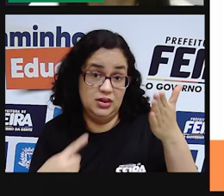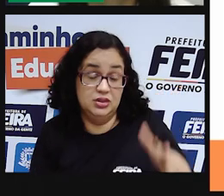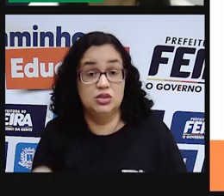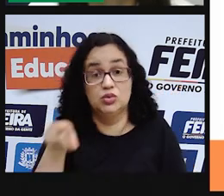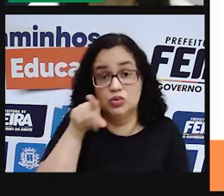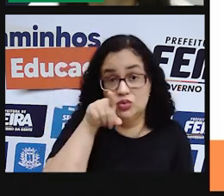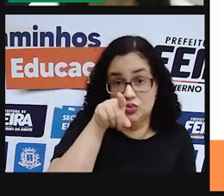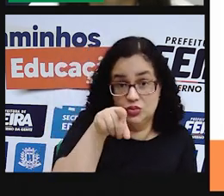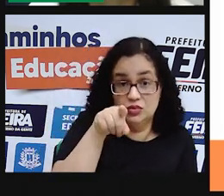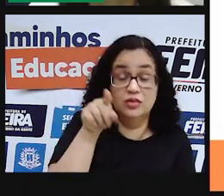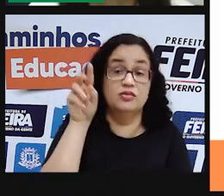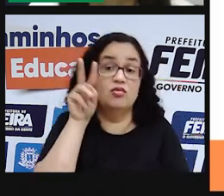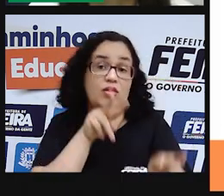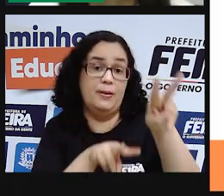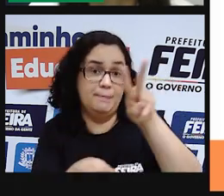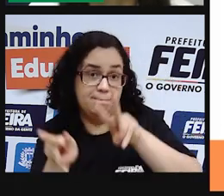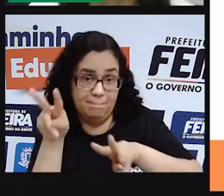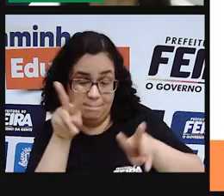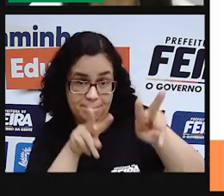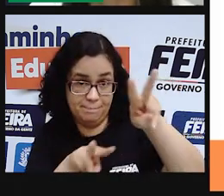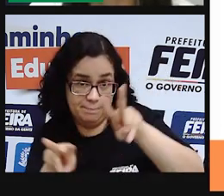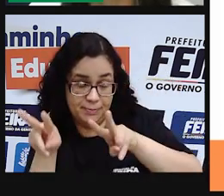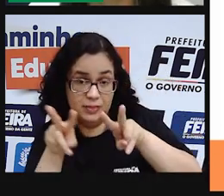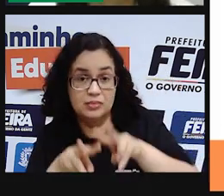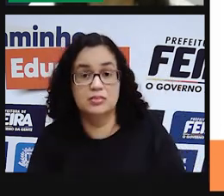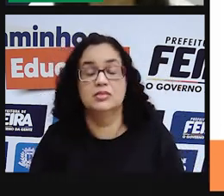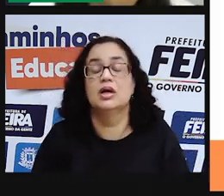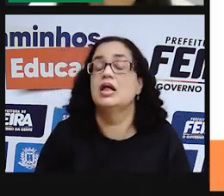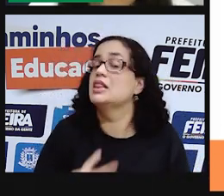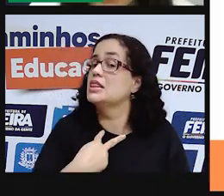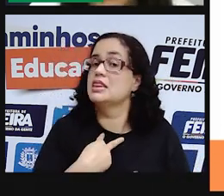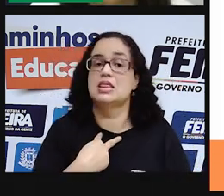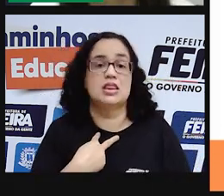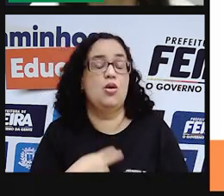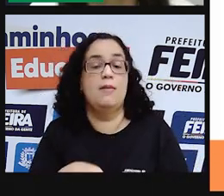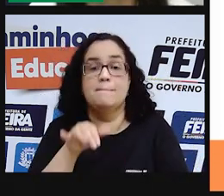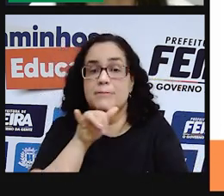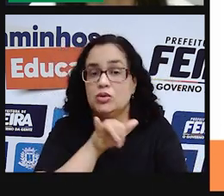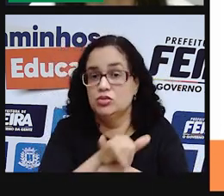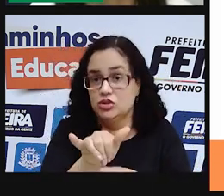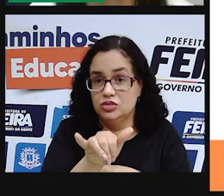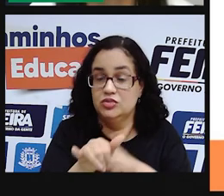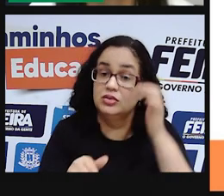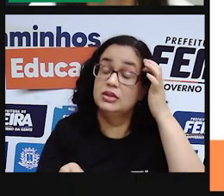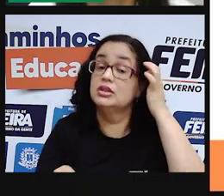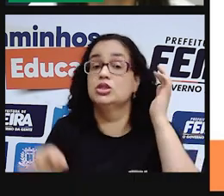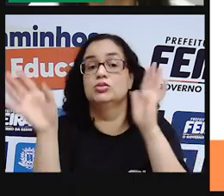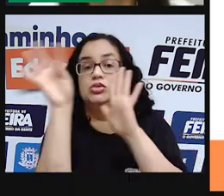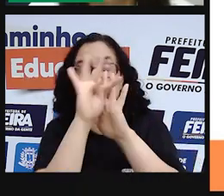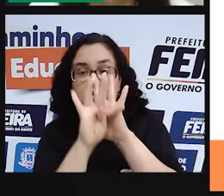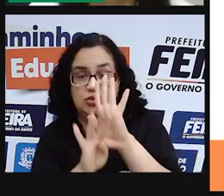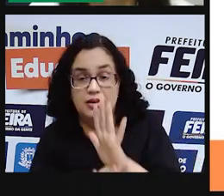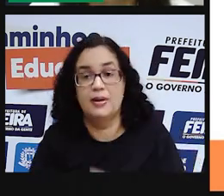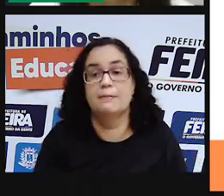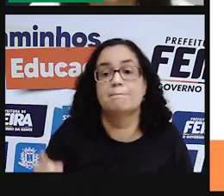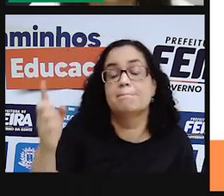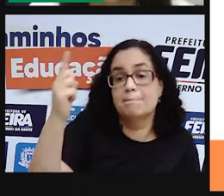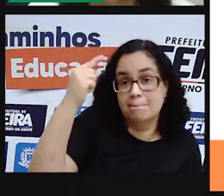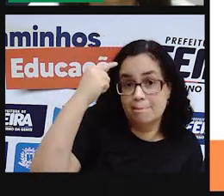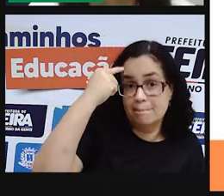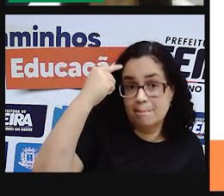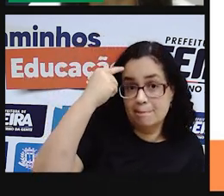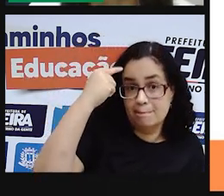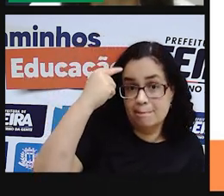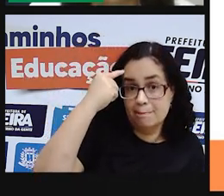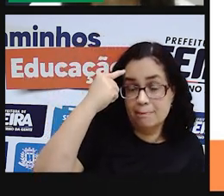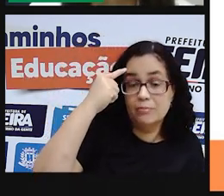vocês. Observassem, né, os pontos que não podem faltar nesse tipo de texto. Pensem aí um pouquinho